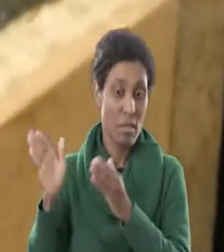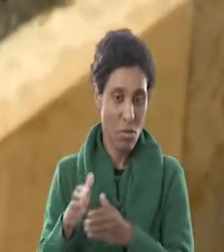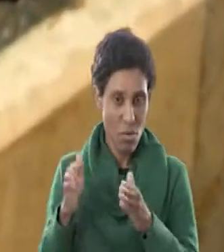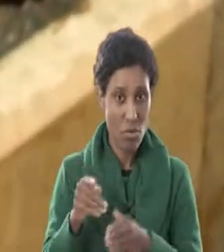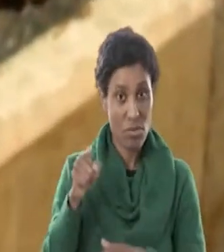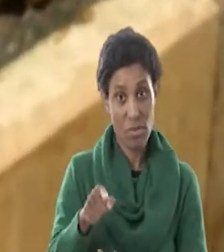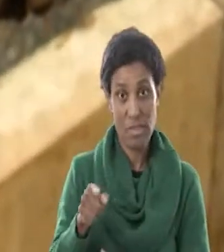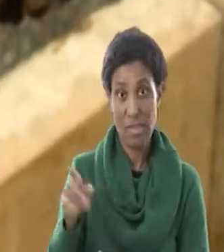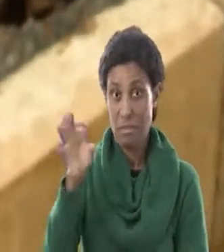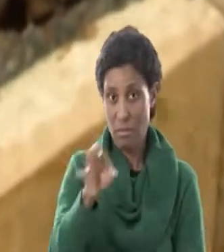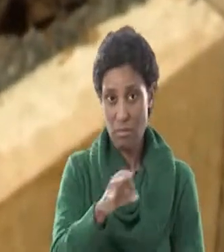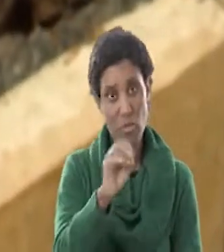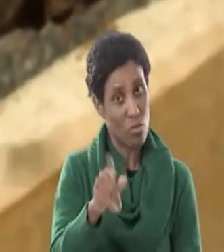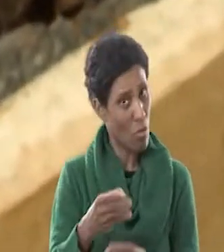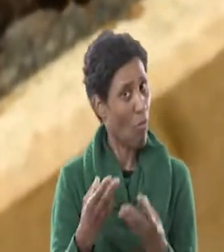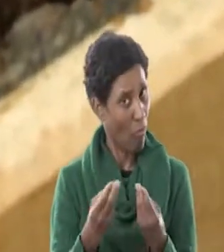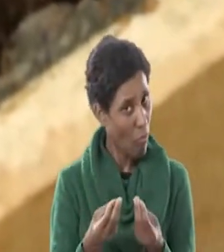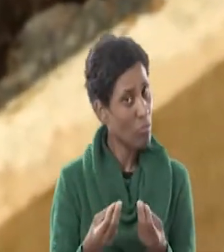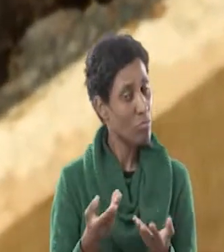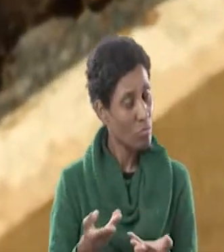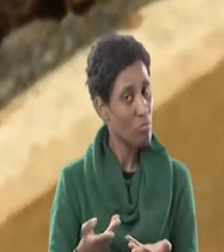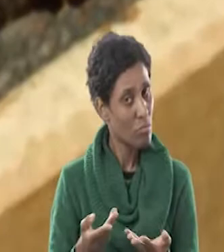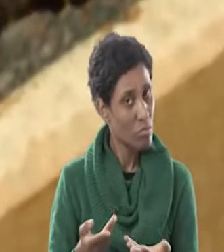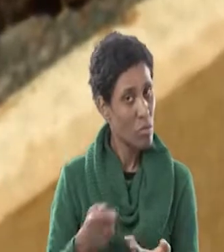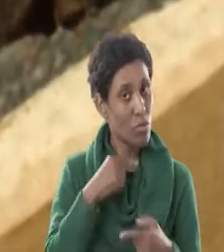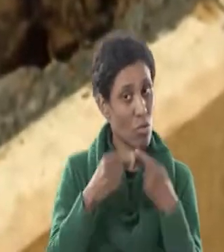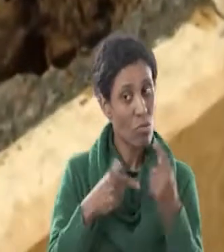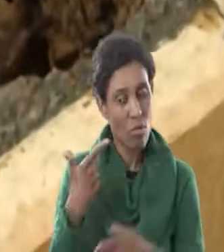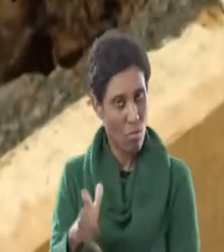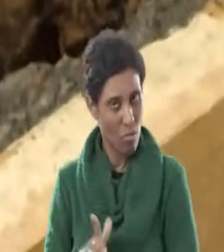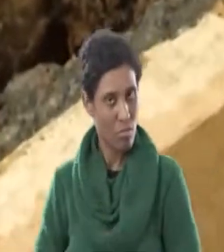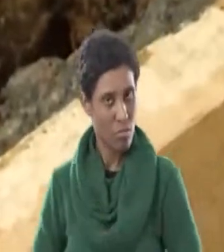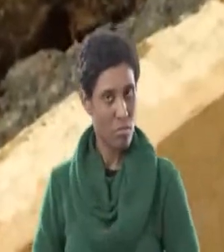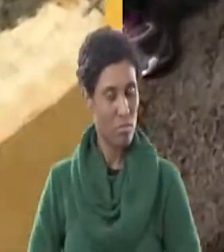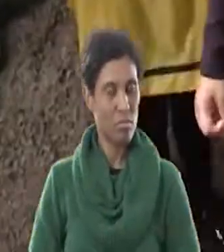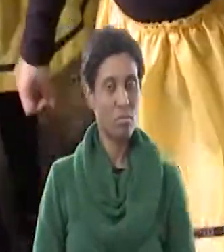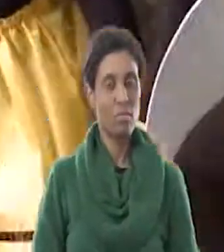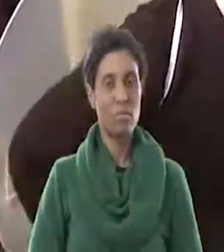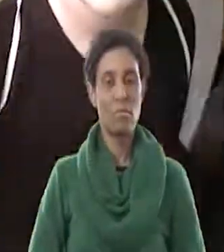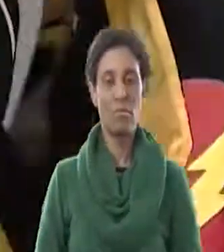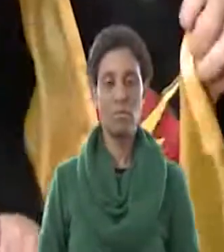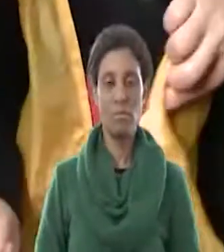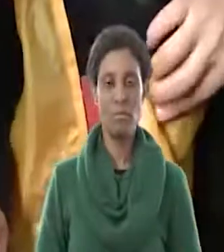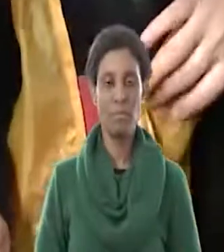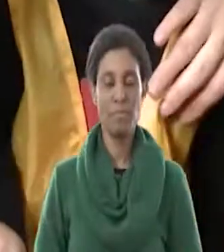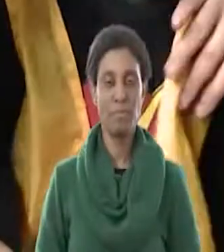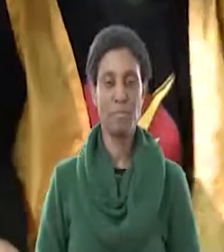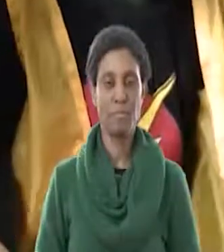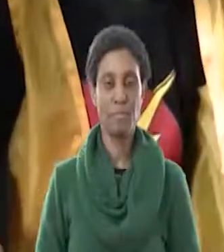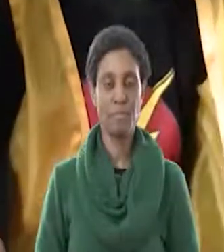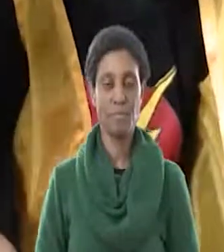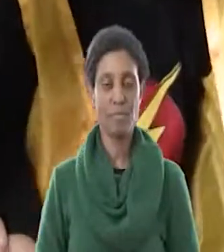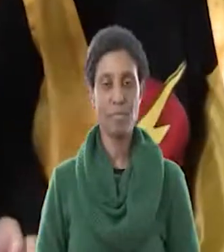a produção dessas poucas abelhas é bastante, levando em comparação, é bem bastante, né?